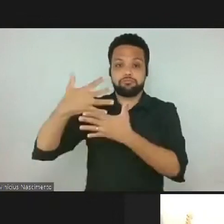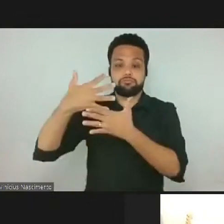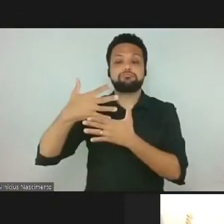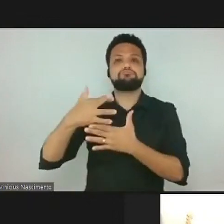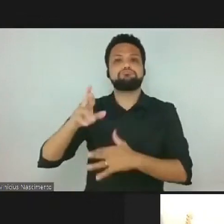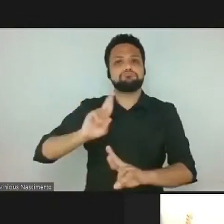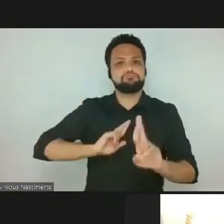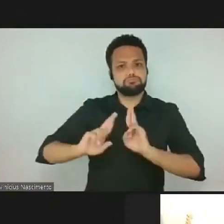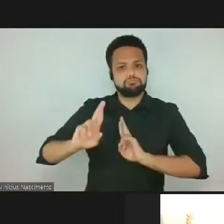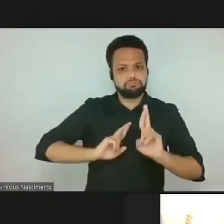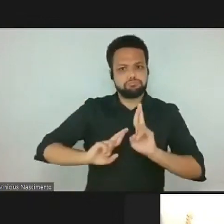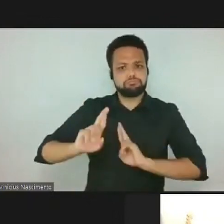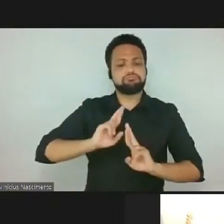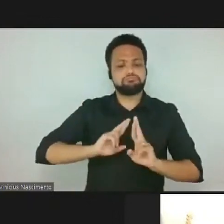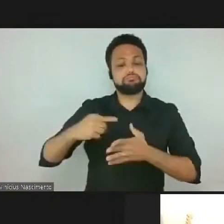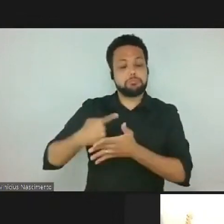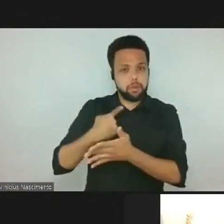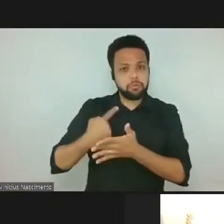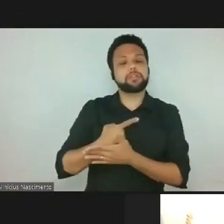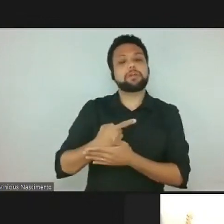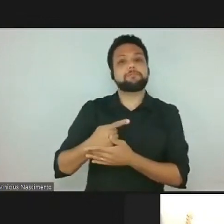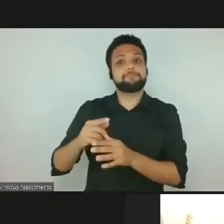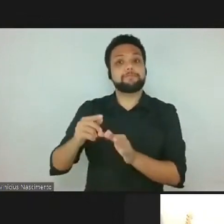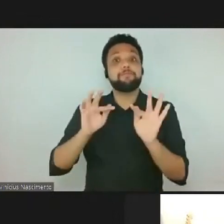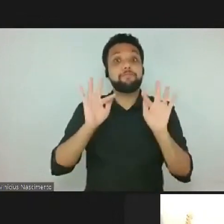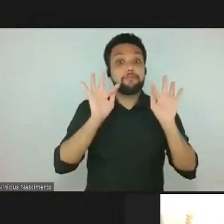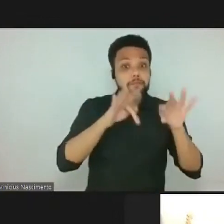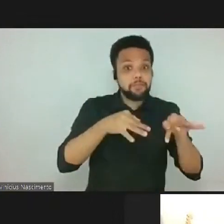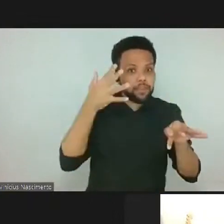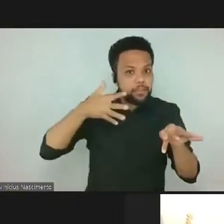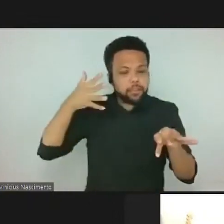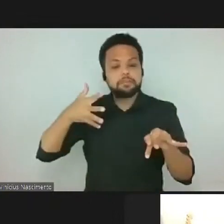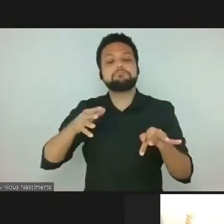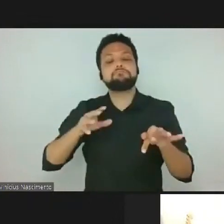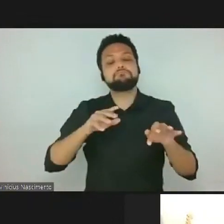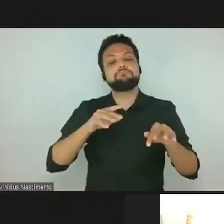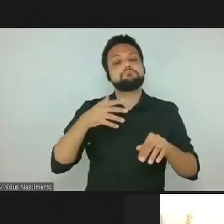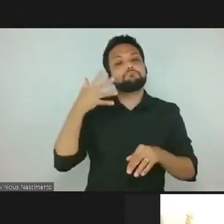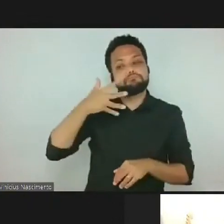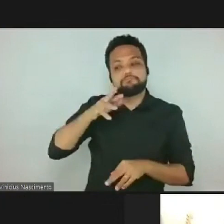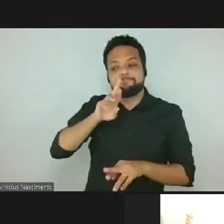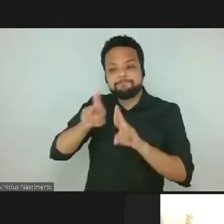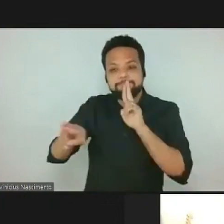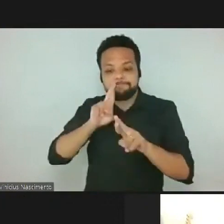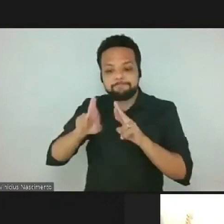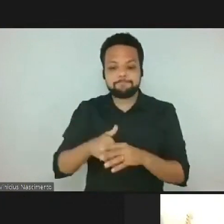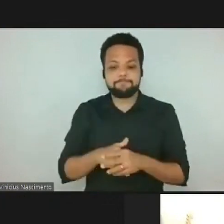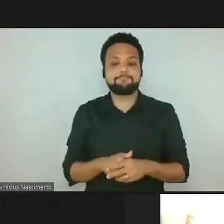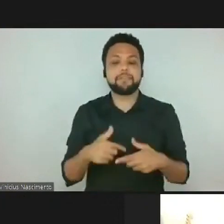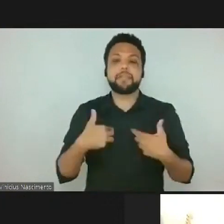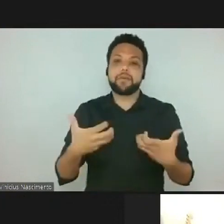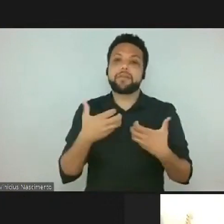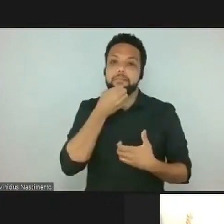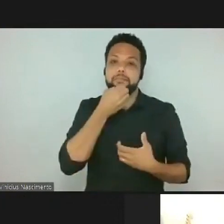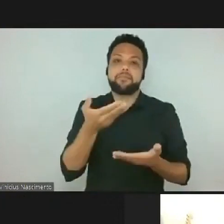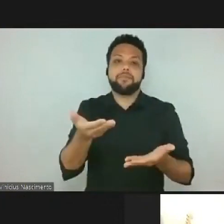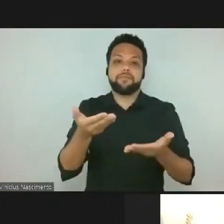das apresentações dos palestrantes convidados. Então, eu queria dar as